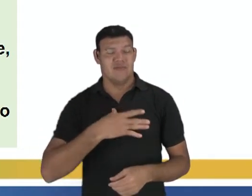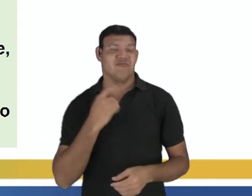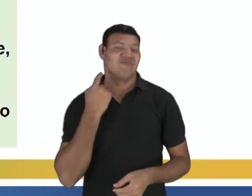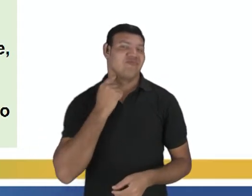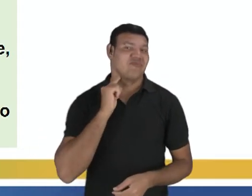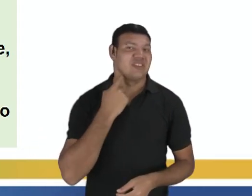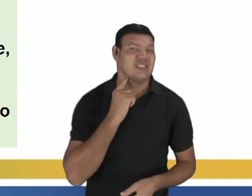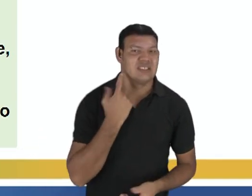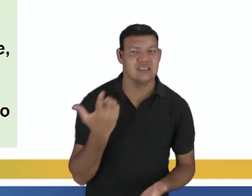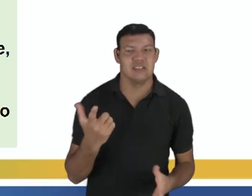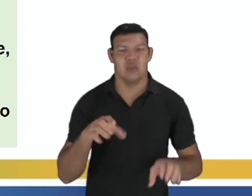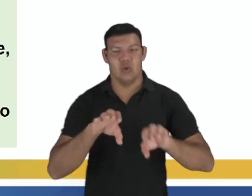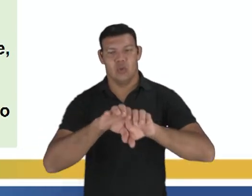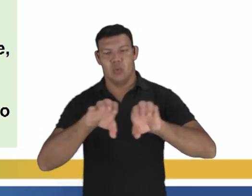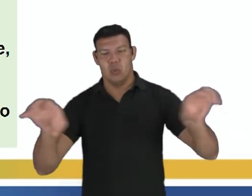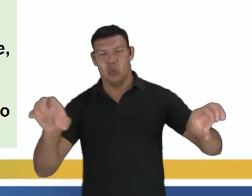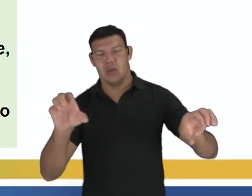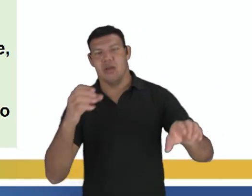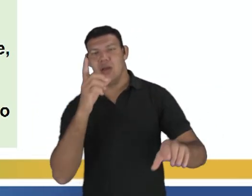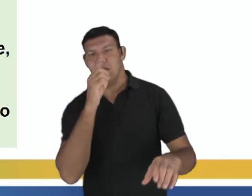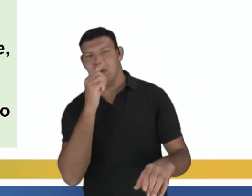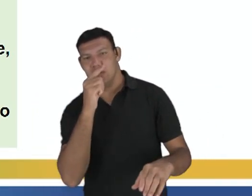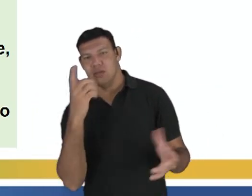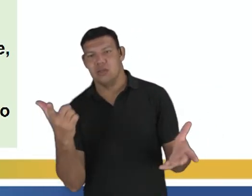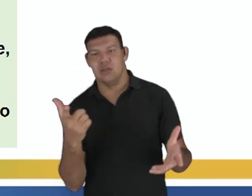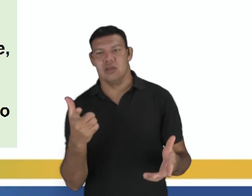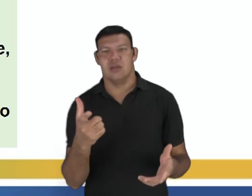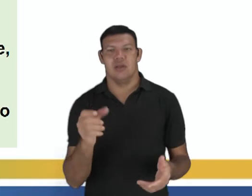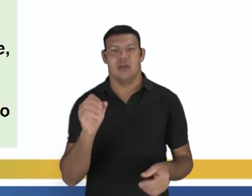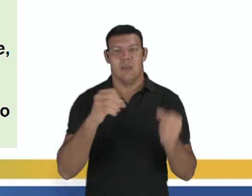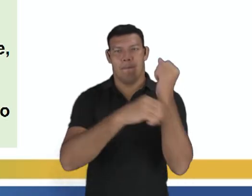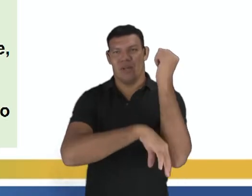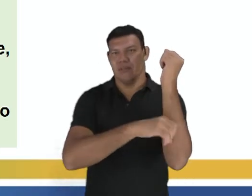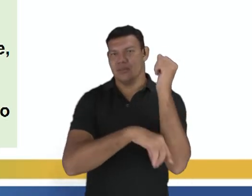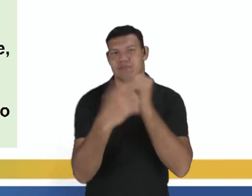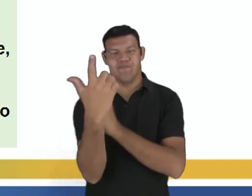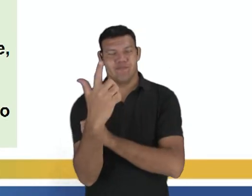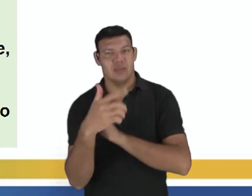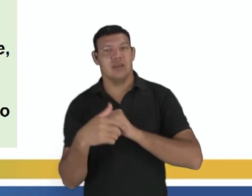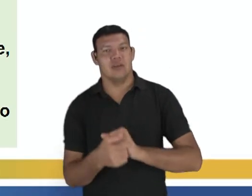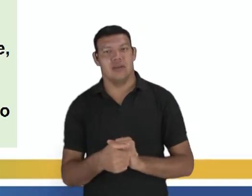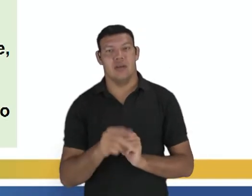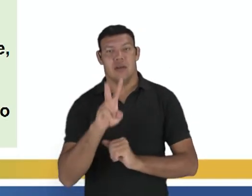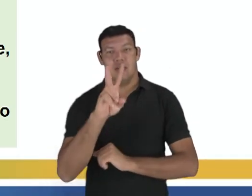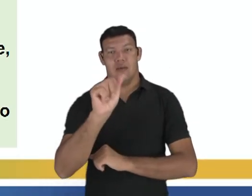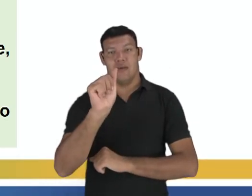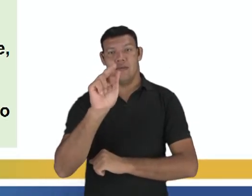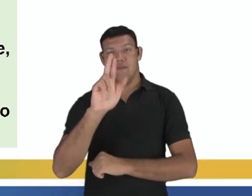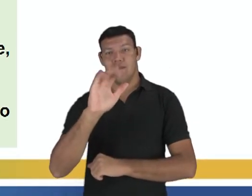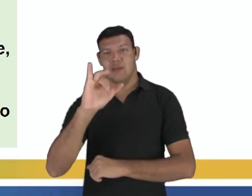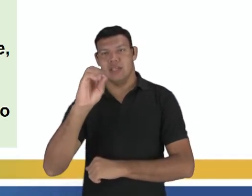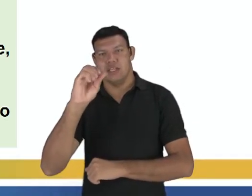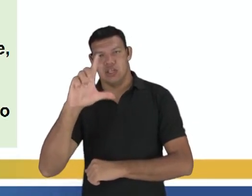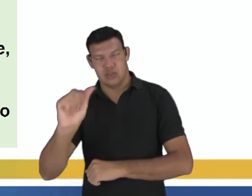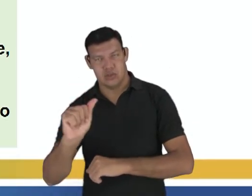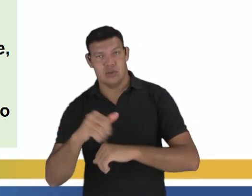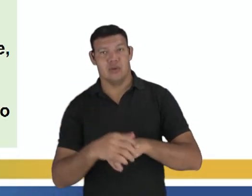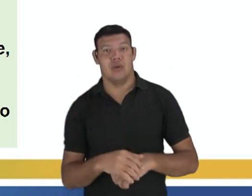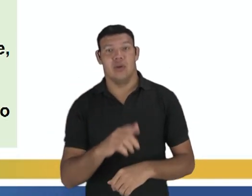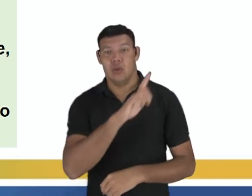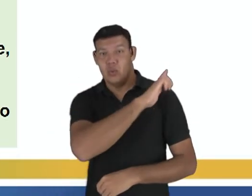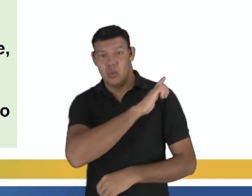cidade muito, assim, suja, não tinha saneamento básico. Então, a varíola era uma doença que acometia muito a população naquela